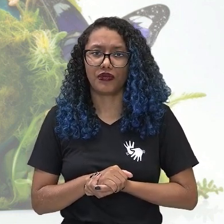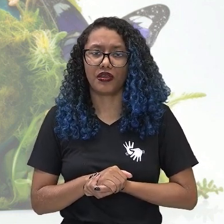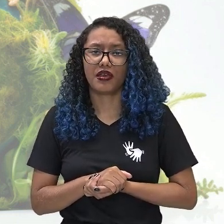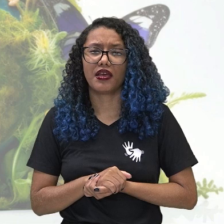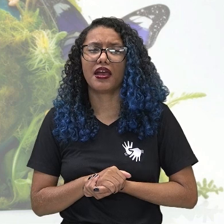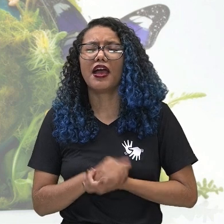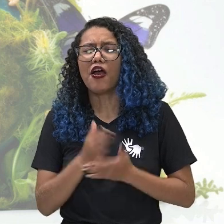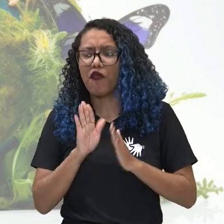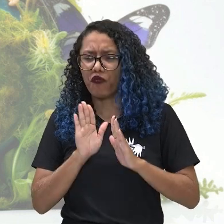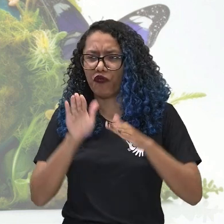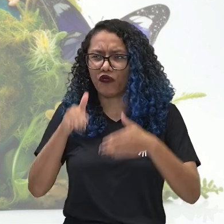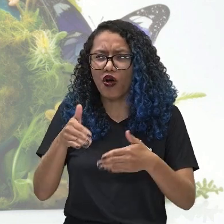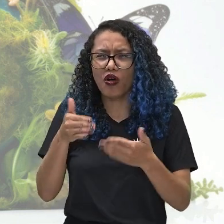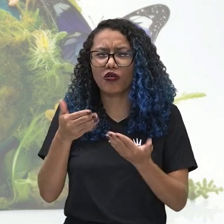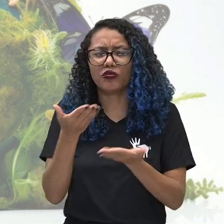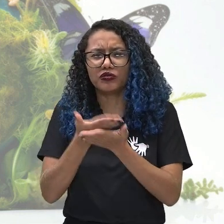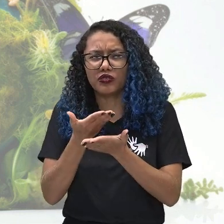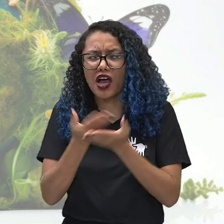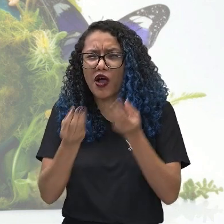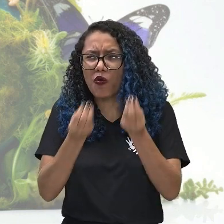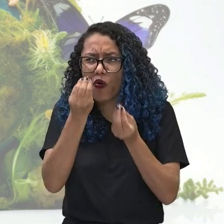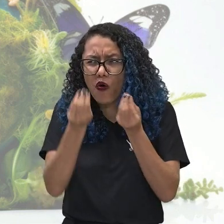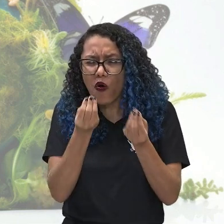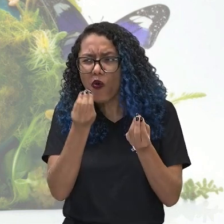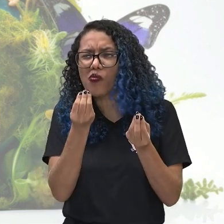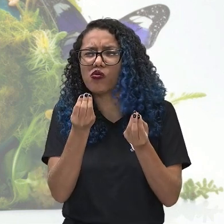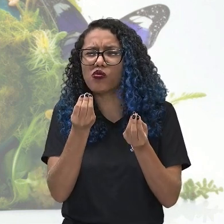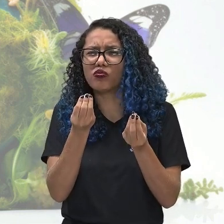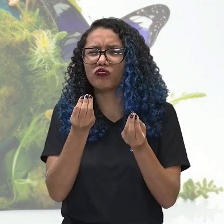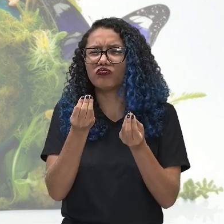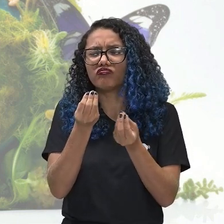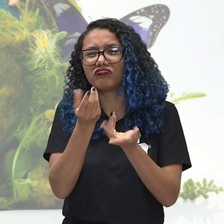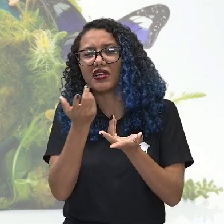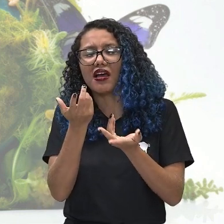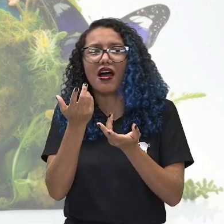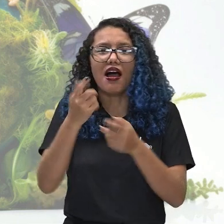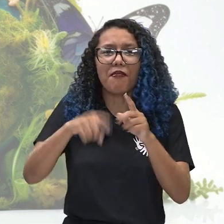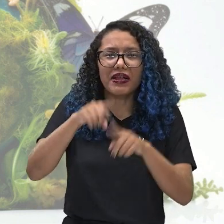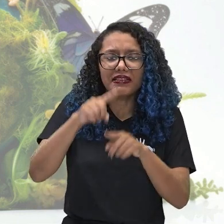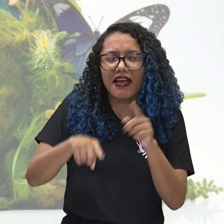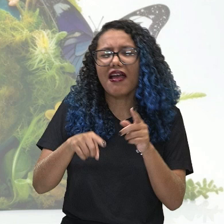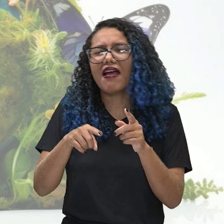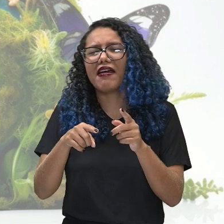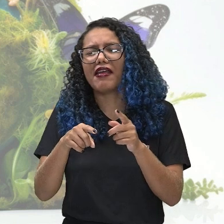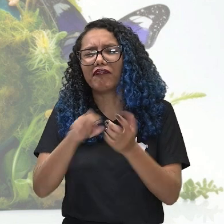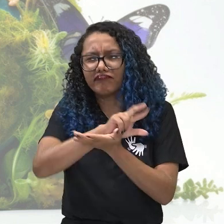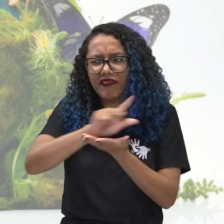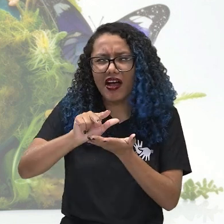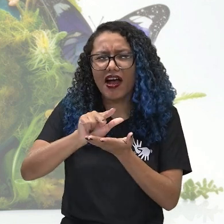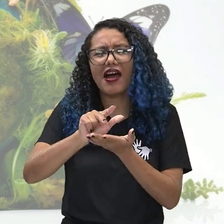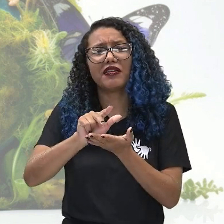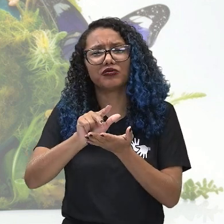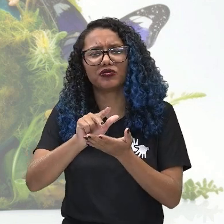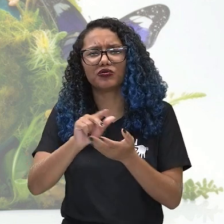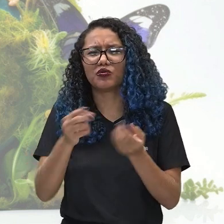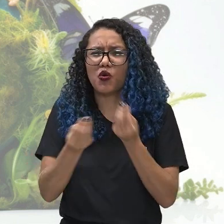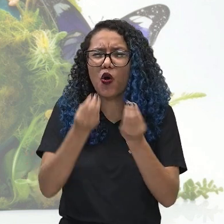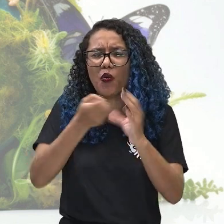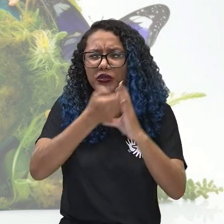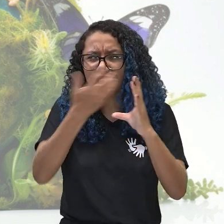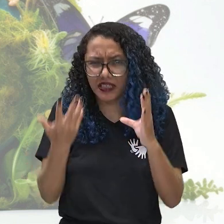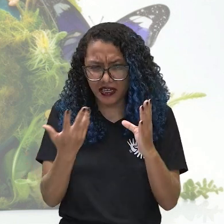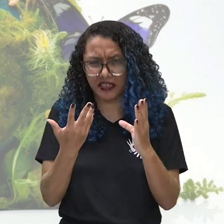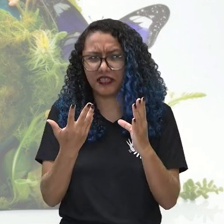invisível para nós, seres humanos, mas que nos traz grandes consequências e benefícios para a